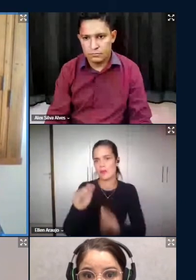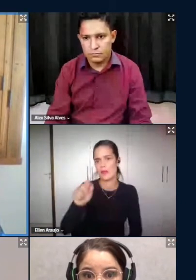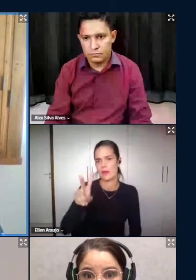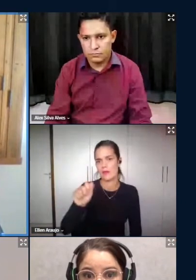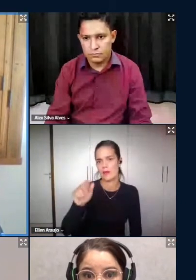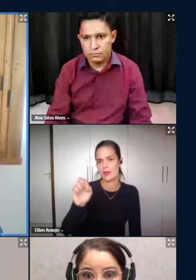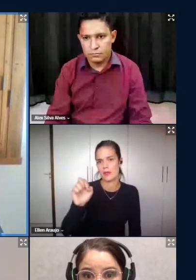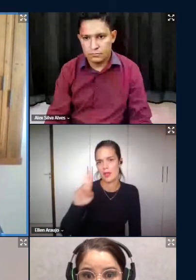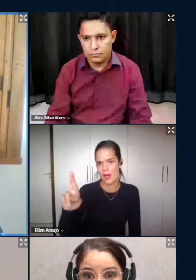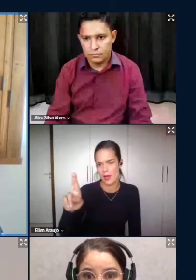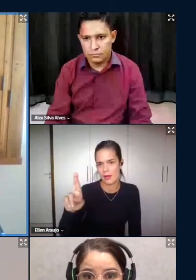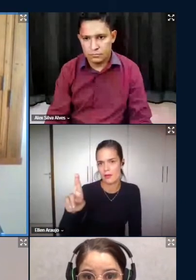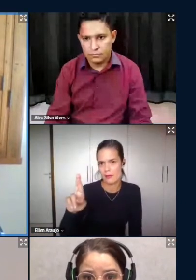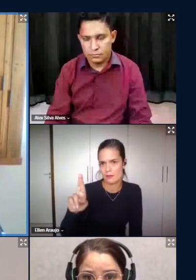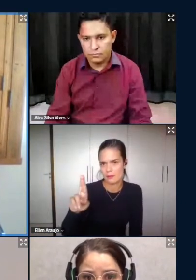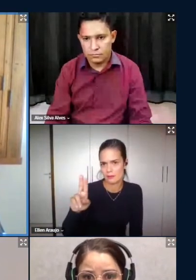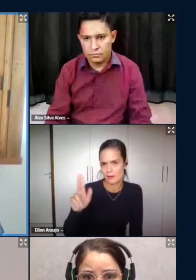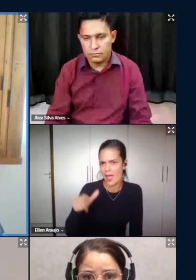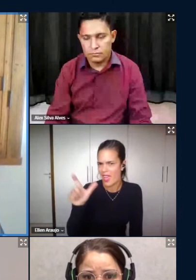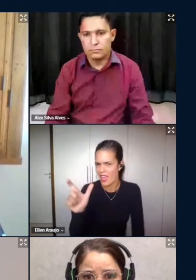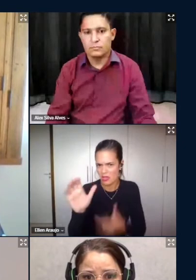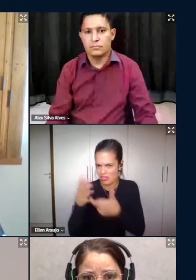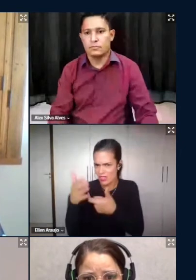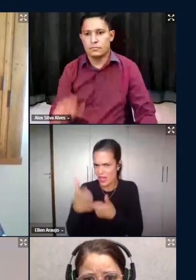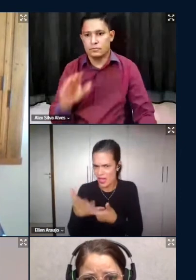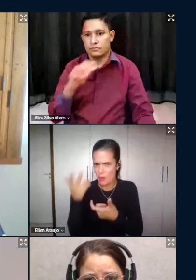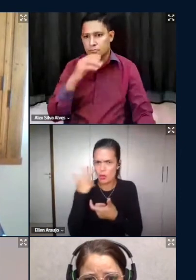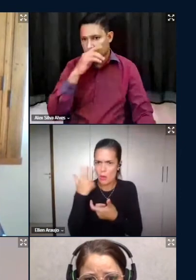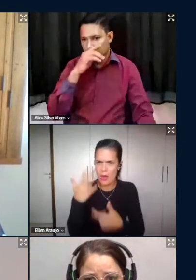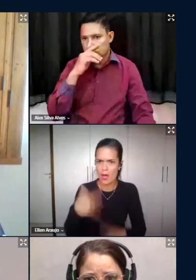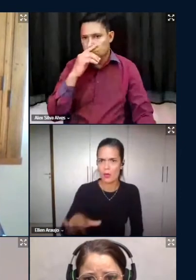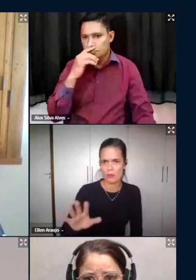É usual usar avatar?